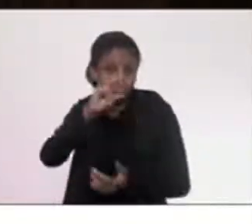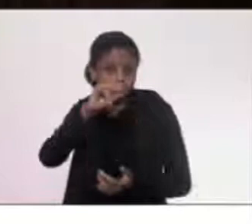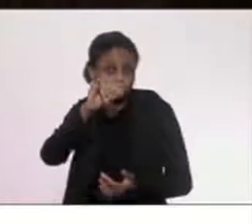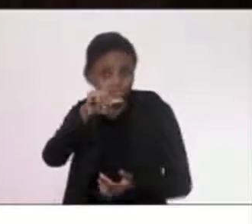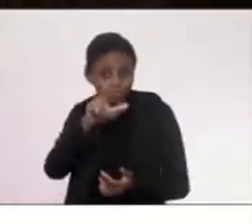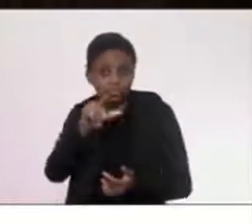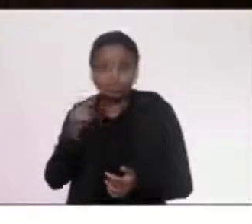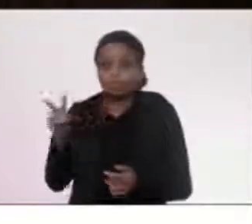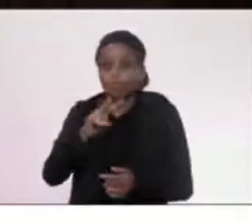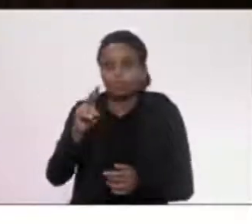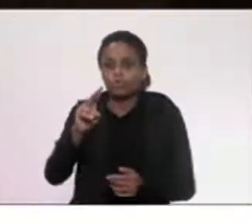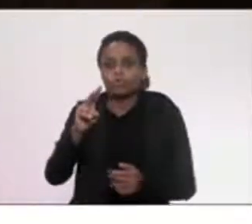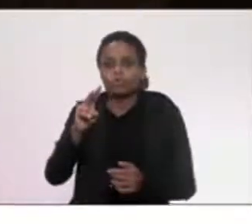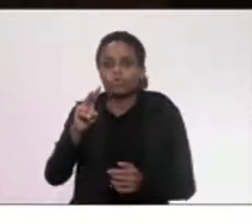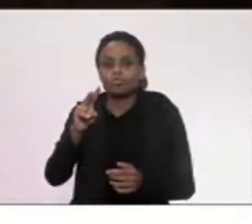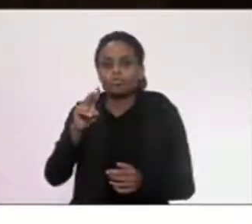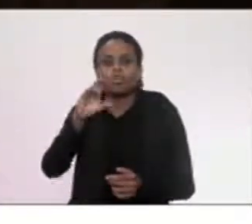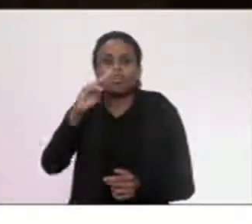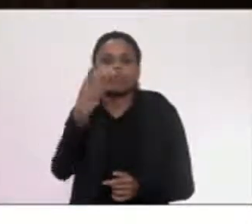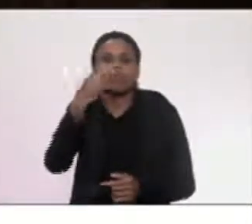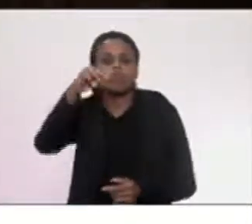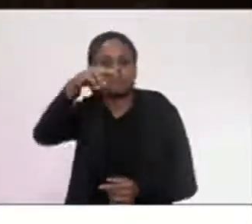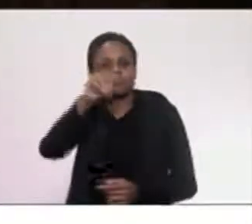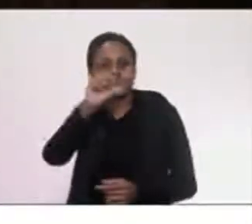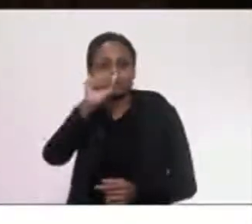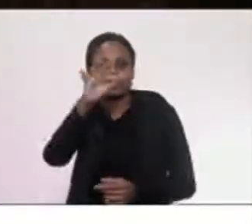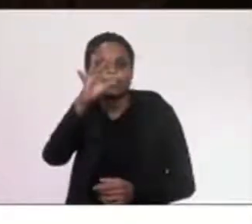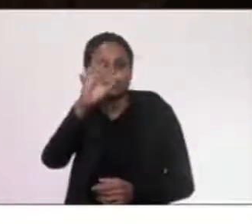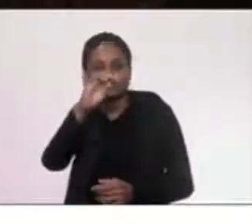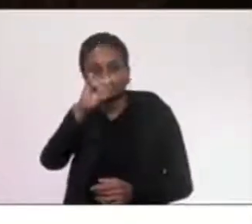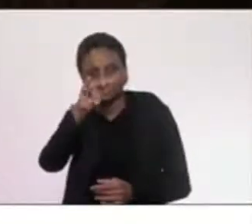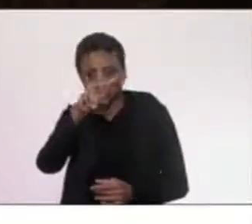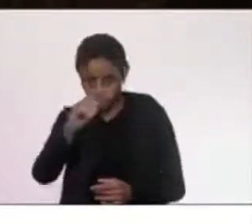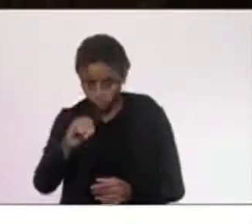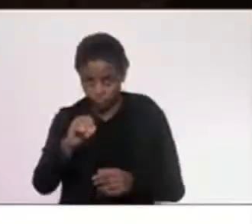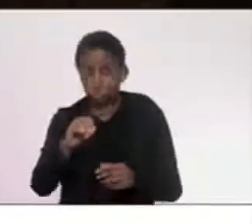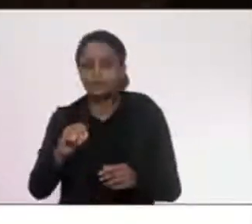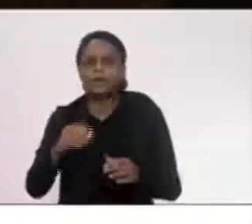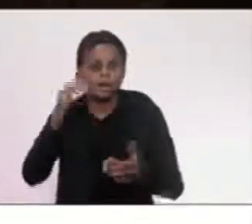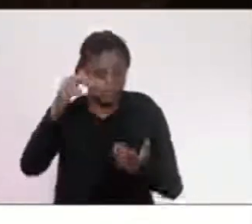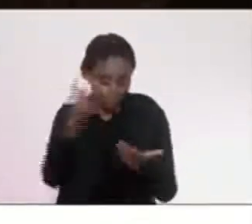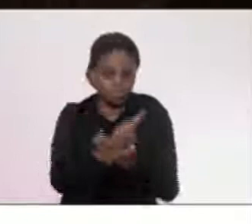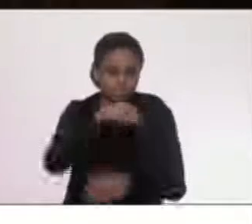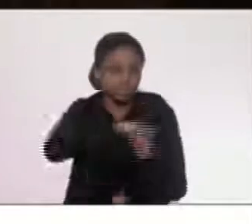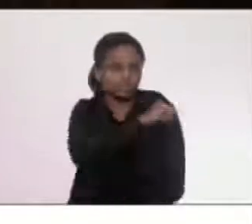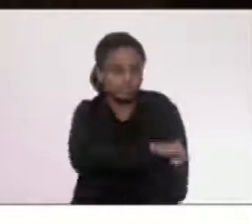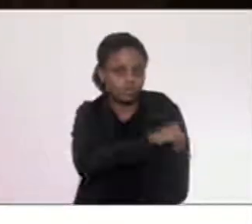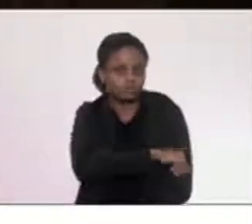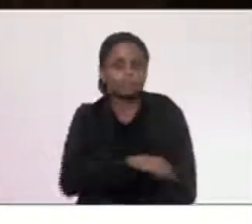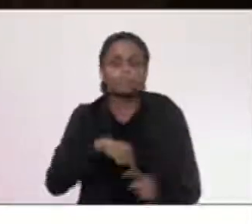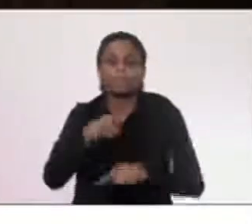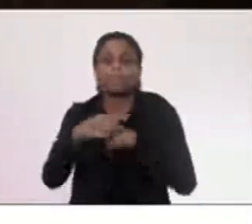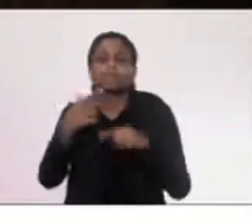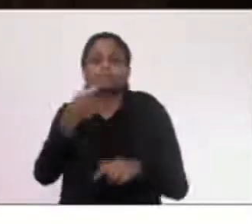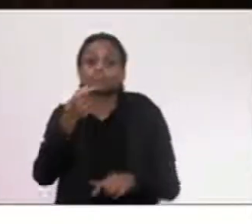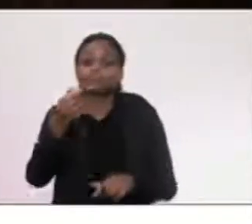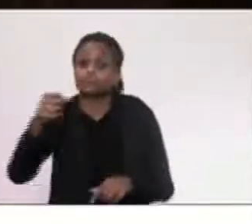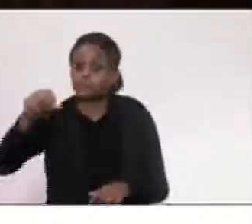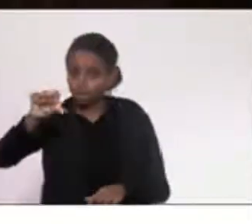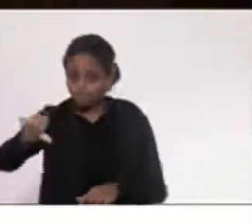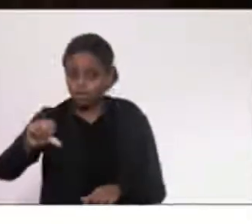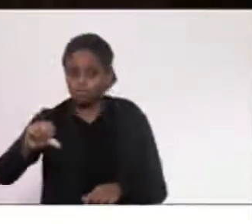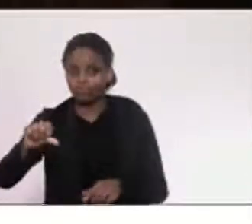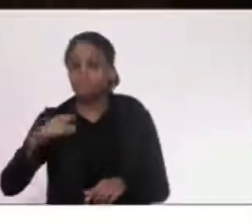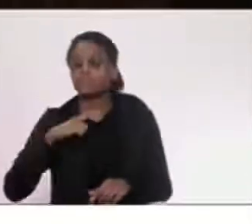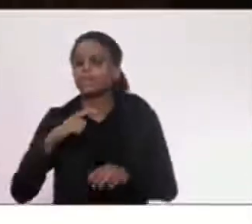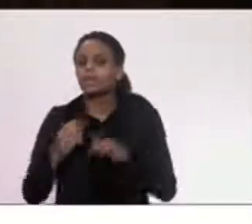homoafetivo aconteceu no Rio de Janeiro. Em 2009, foi criado o Programa Estadual Rio Sem Homofobia,